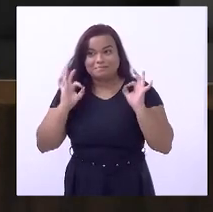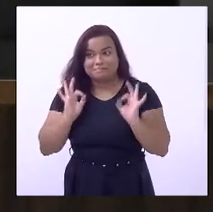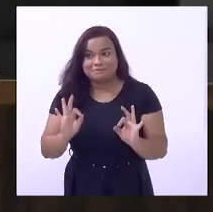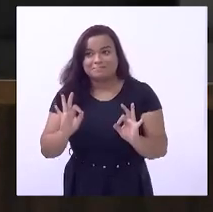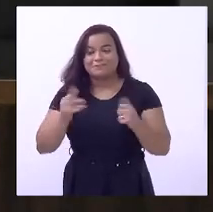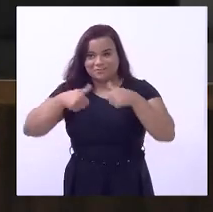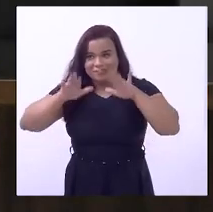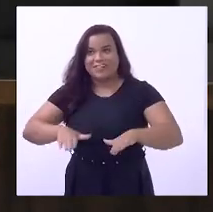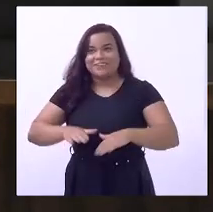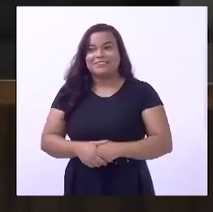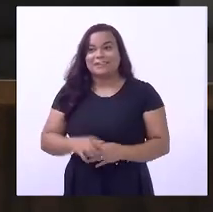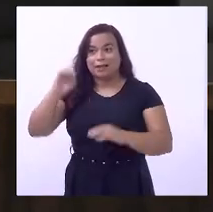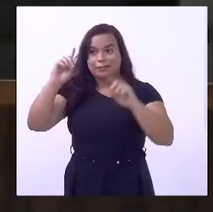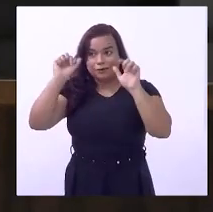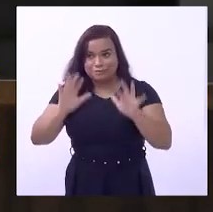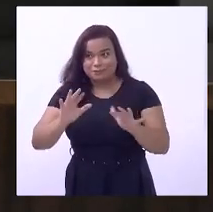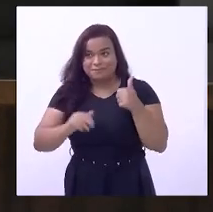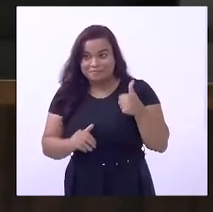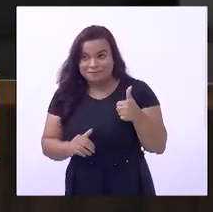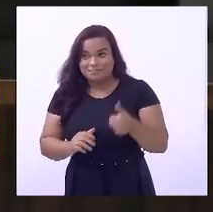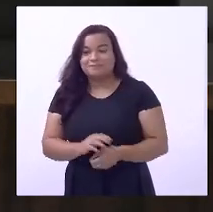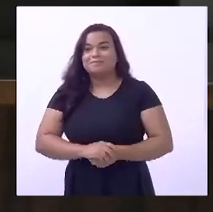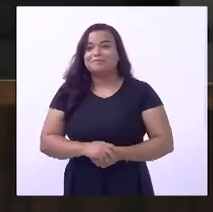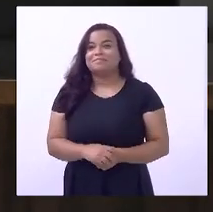Definitivamente. Deus abençoe, tá bom?